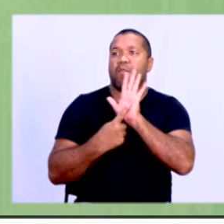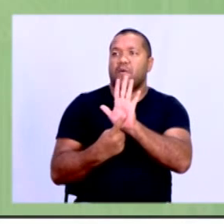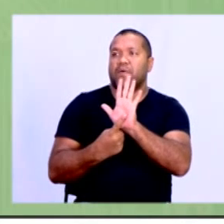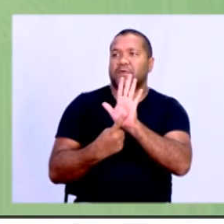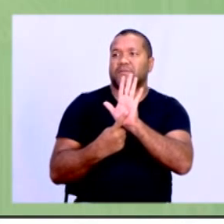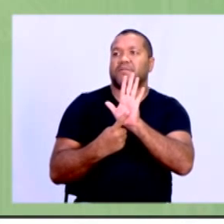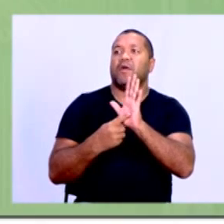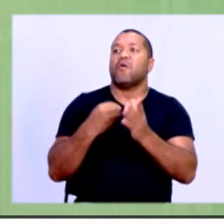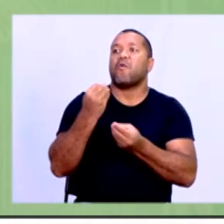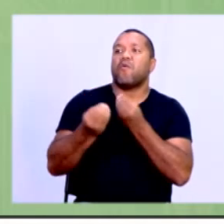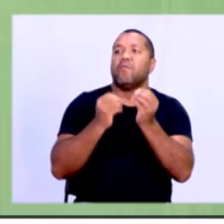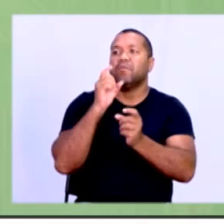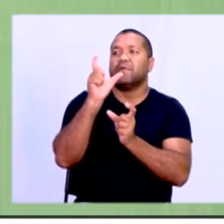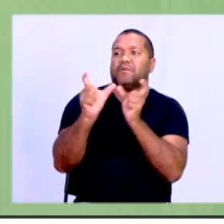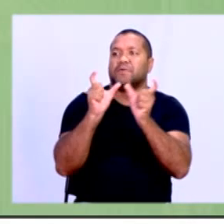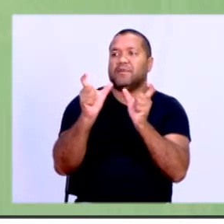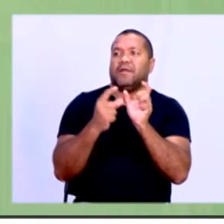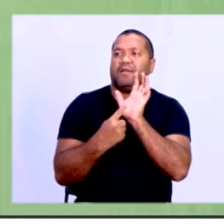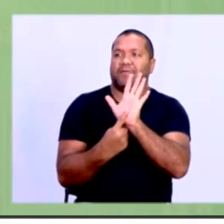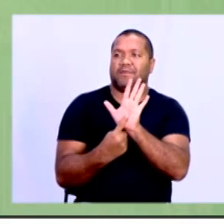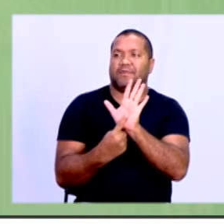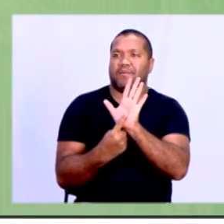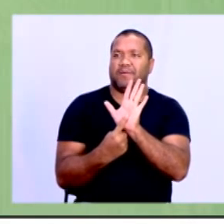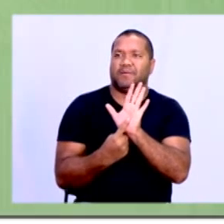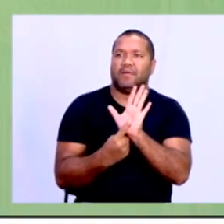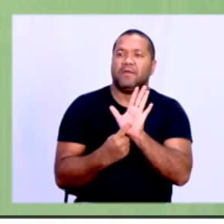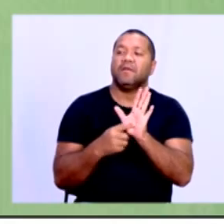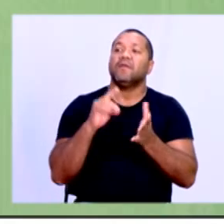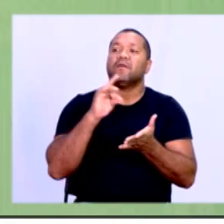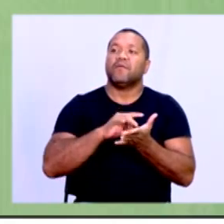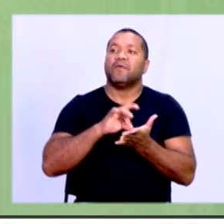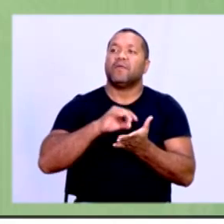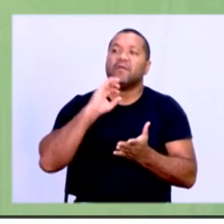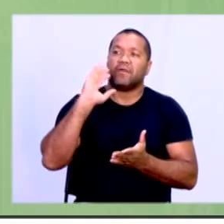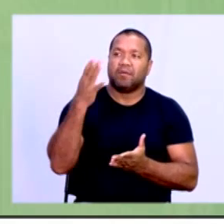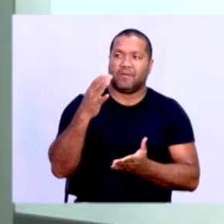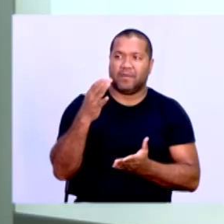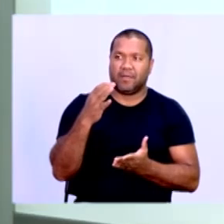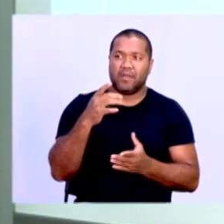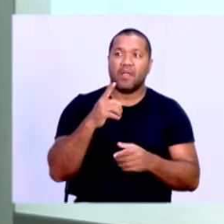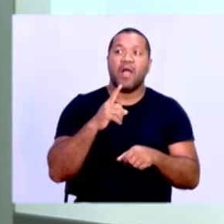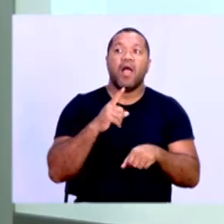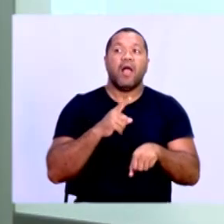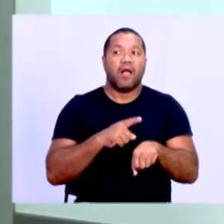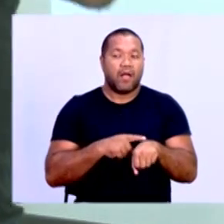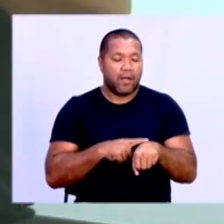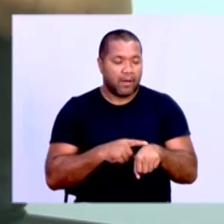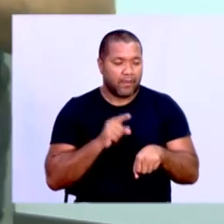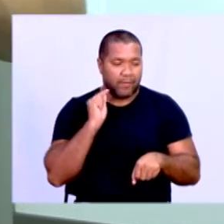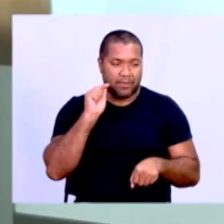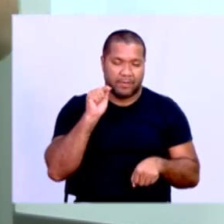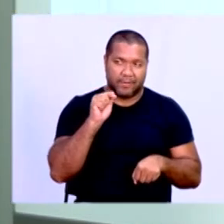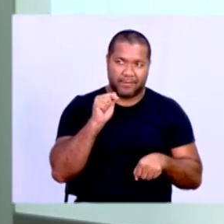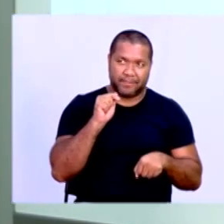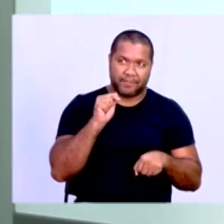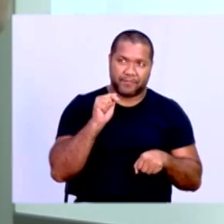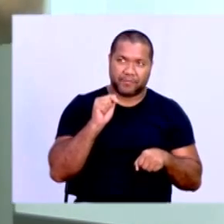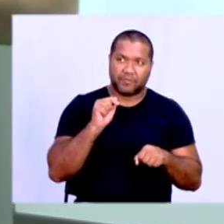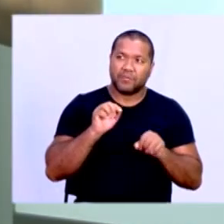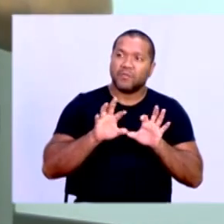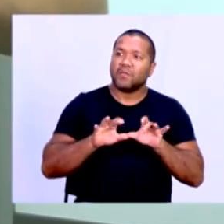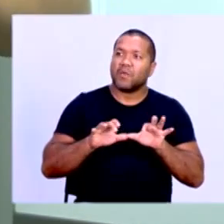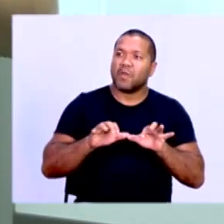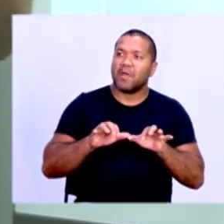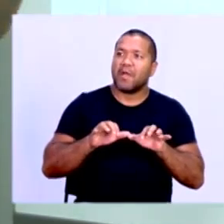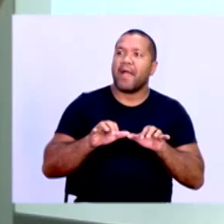dados modelados. Então, na verdade, o que acontece? Na hora que você acessa o banco